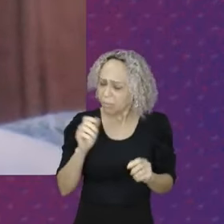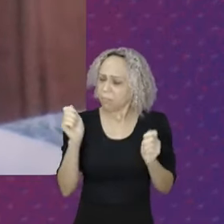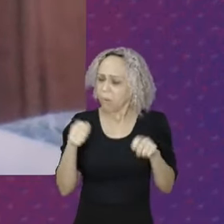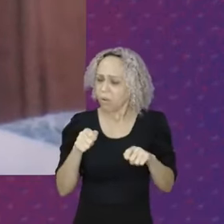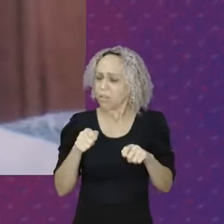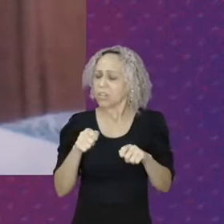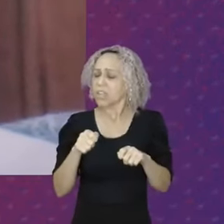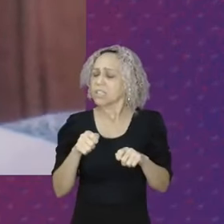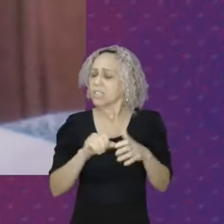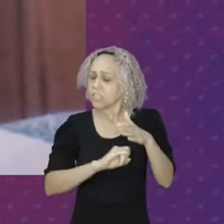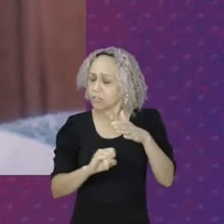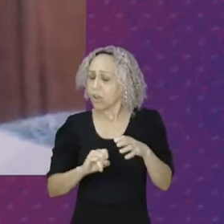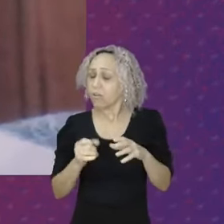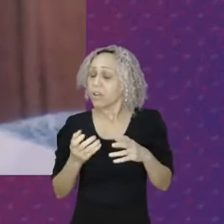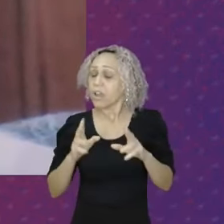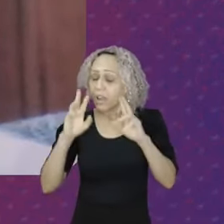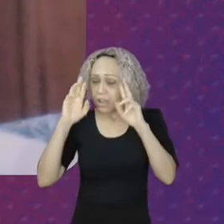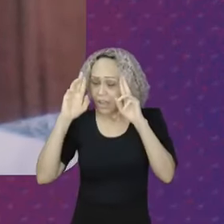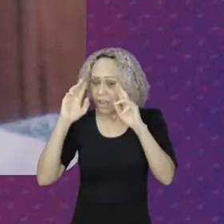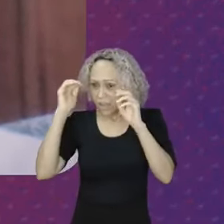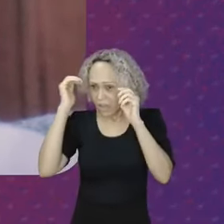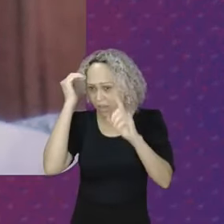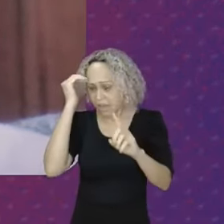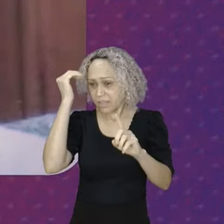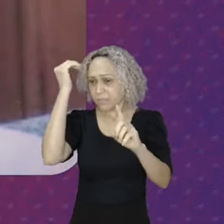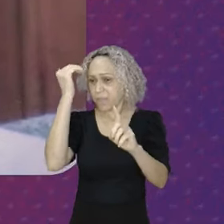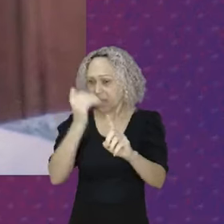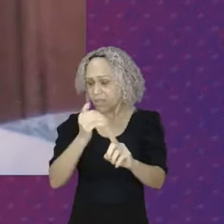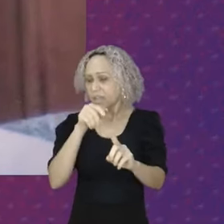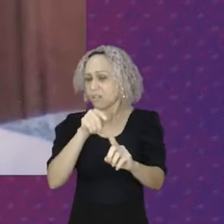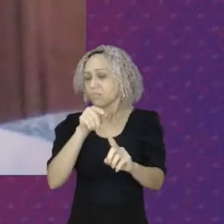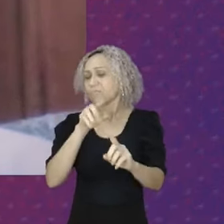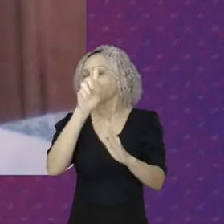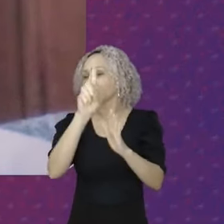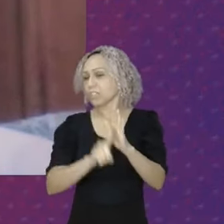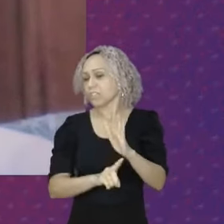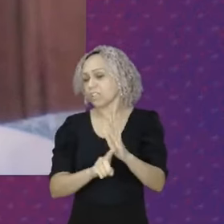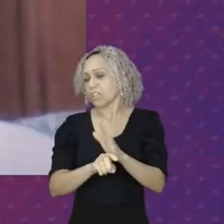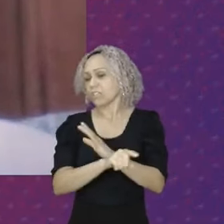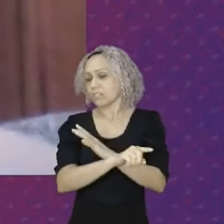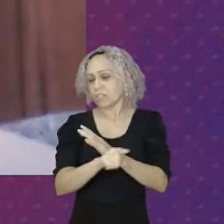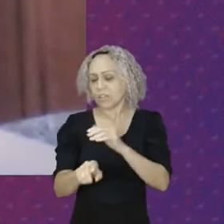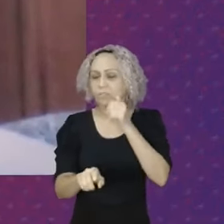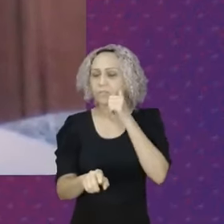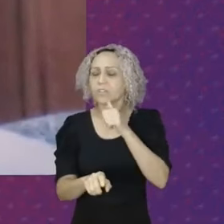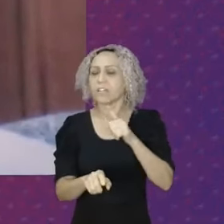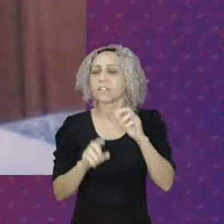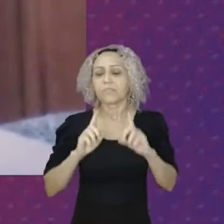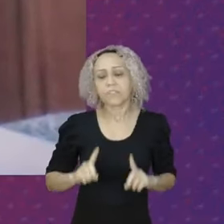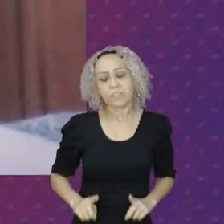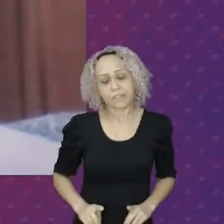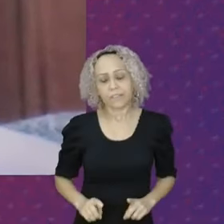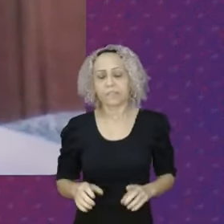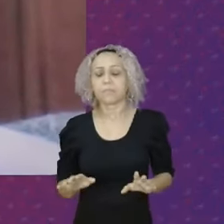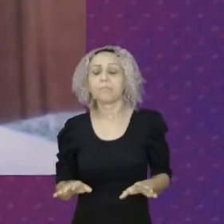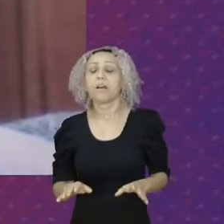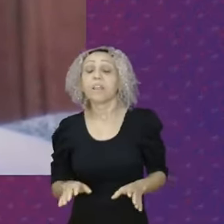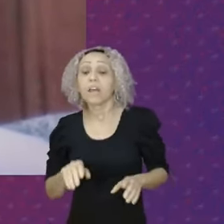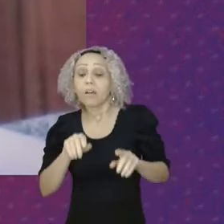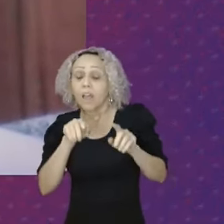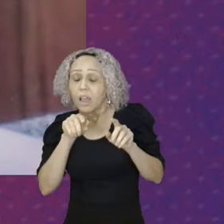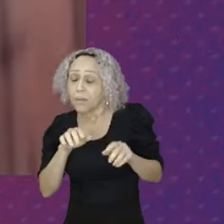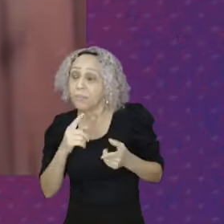importante porque isso é o que a ausência desse tipo de política é que faz com que a gente seja